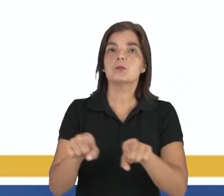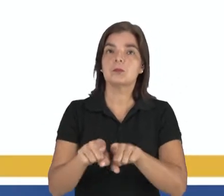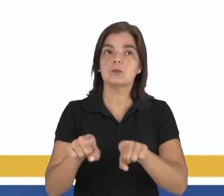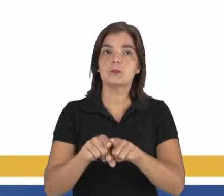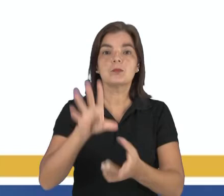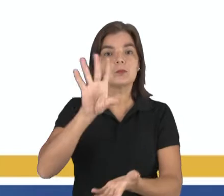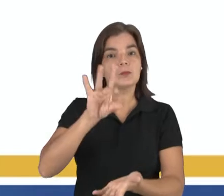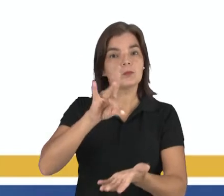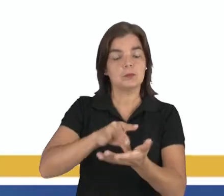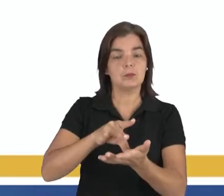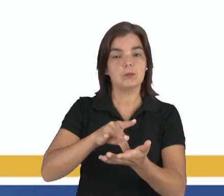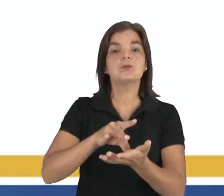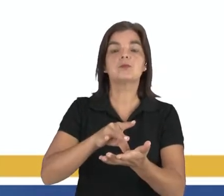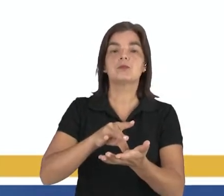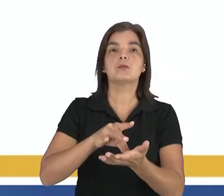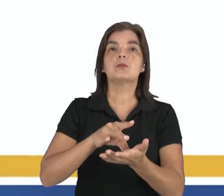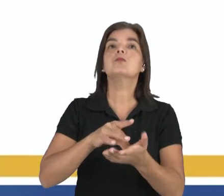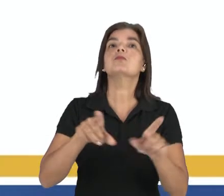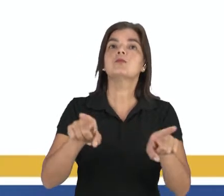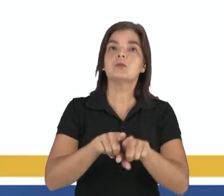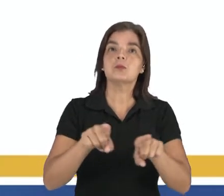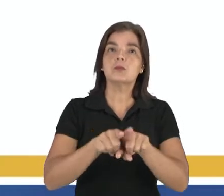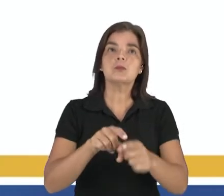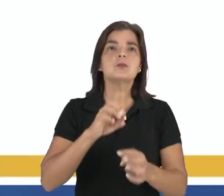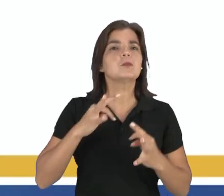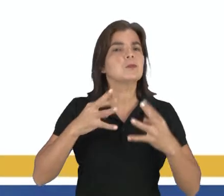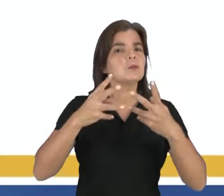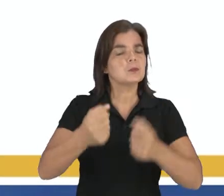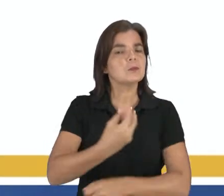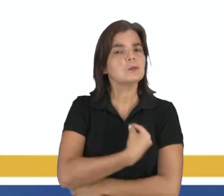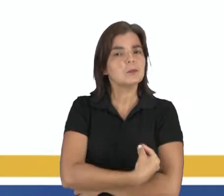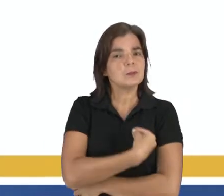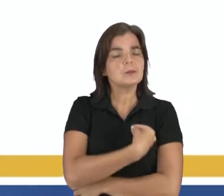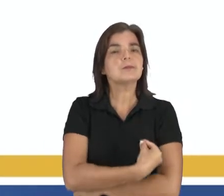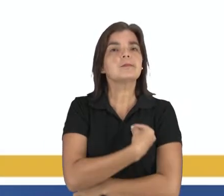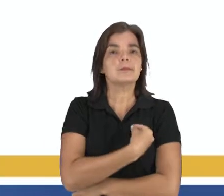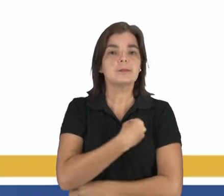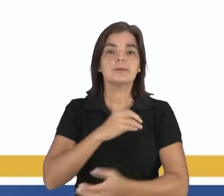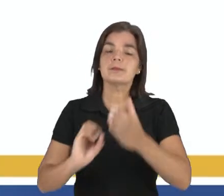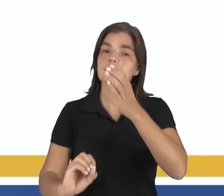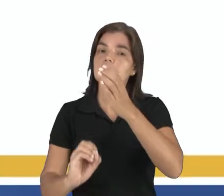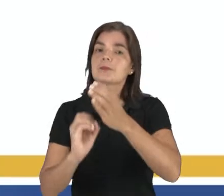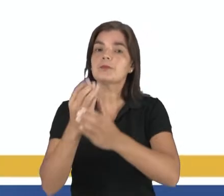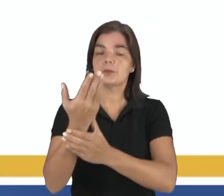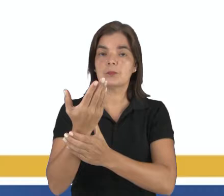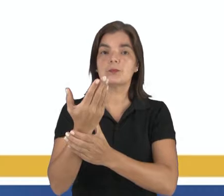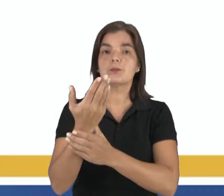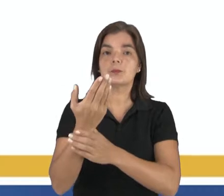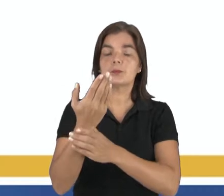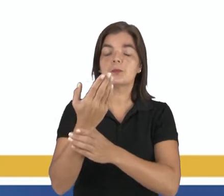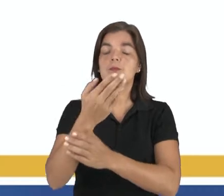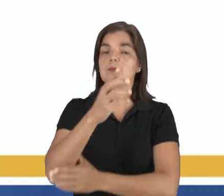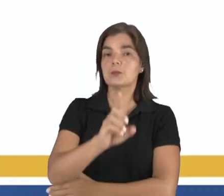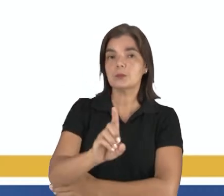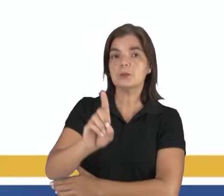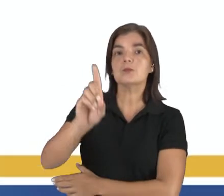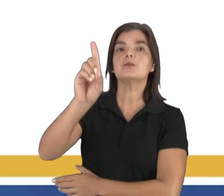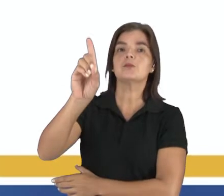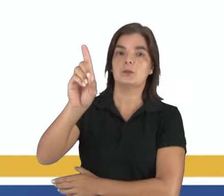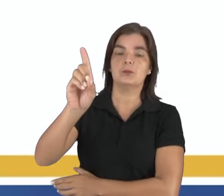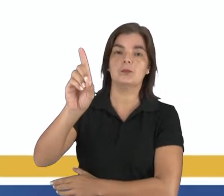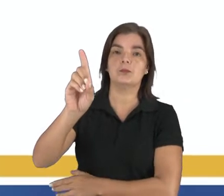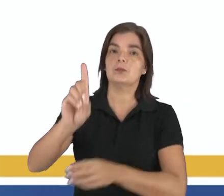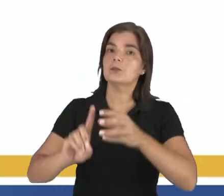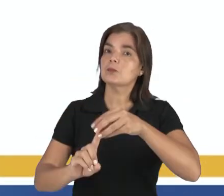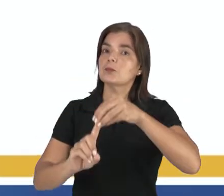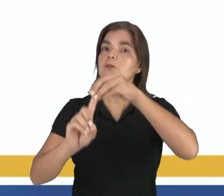são verdades imutáveis e que todos os seres dessa terra foram originados de